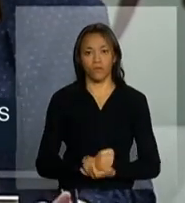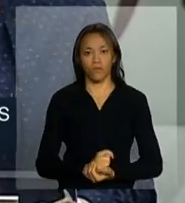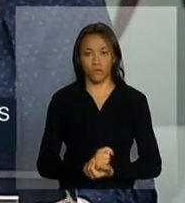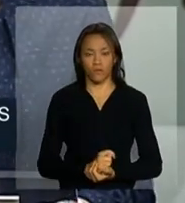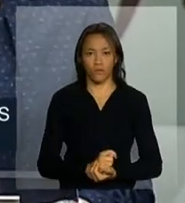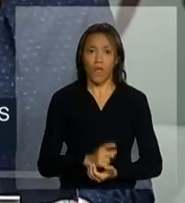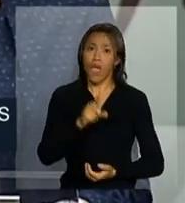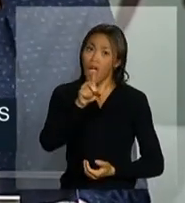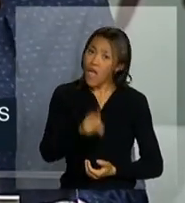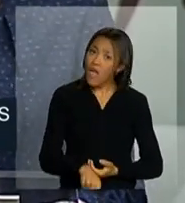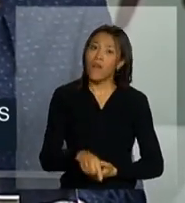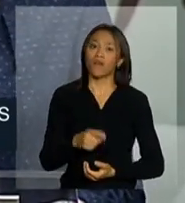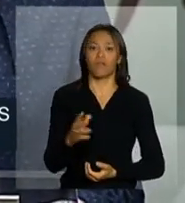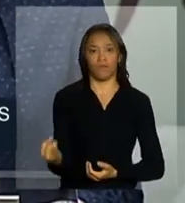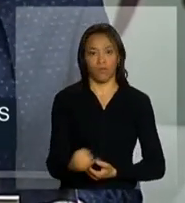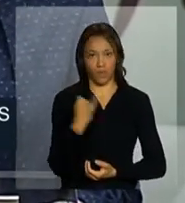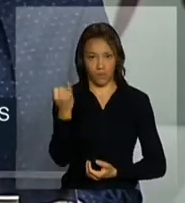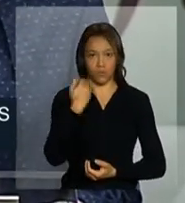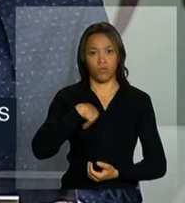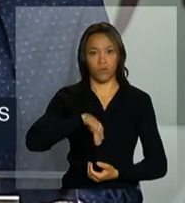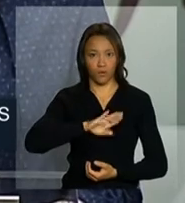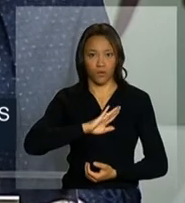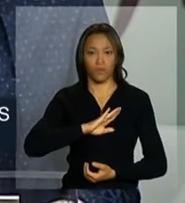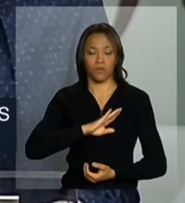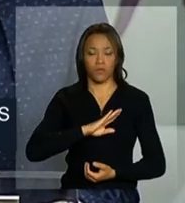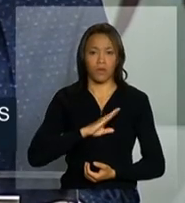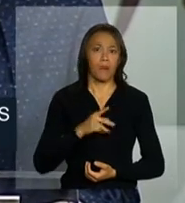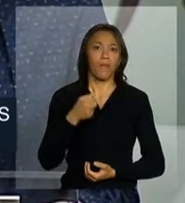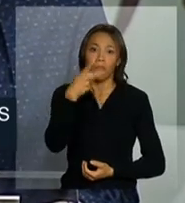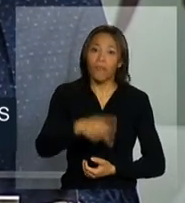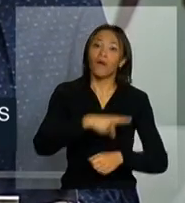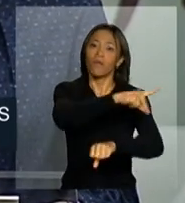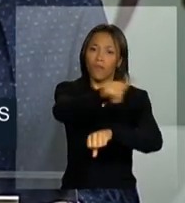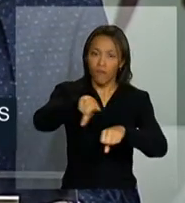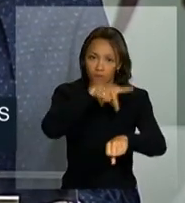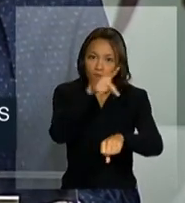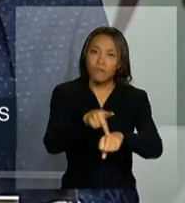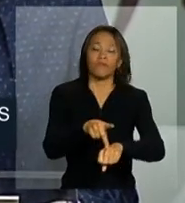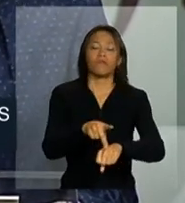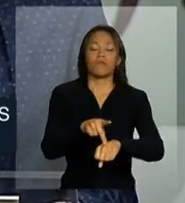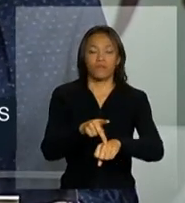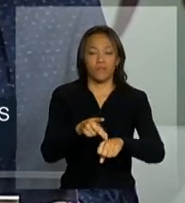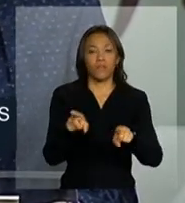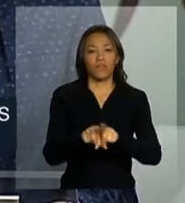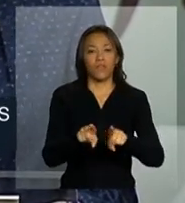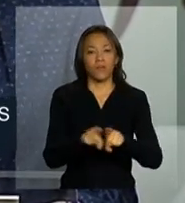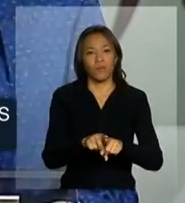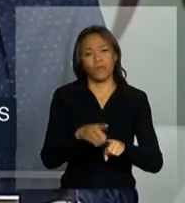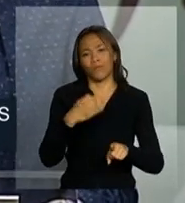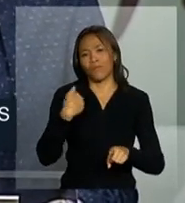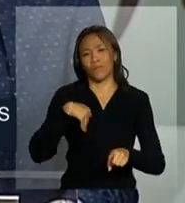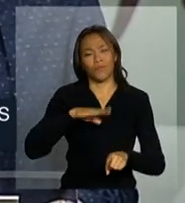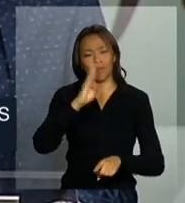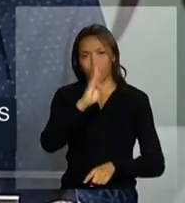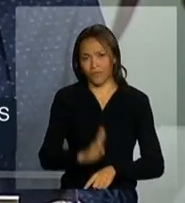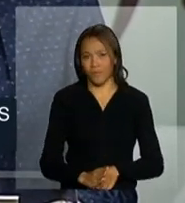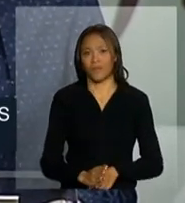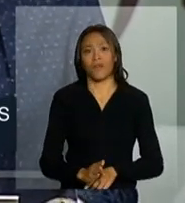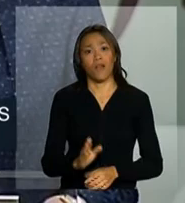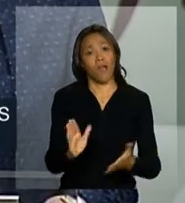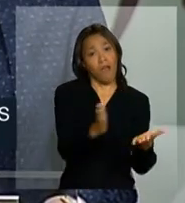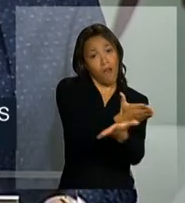Todos são importantes para nós, para a nação brasileira e para o nosso país.